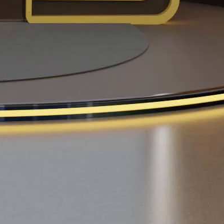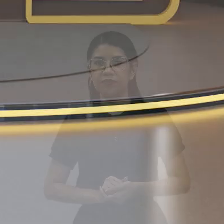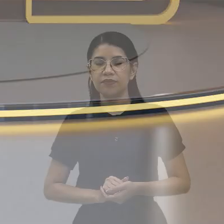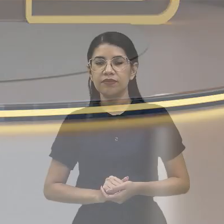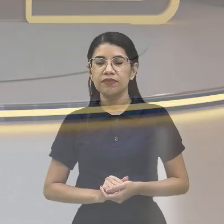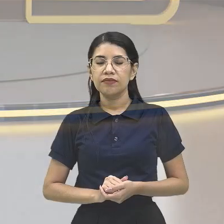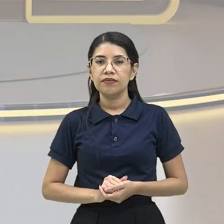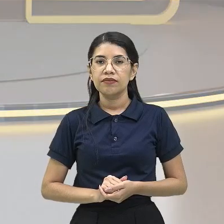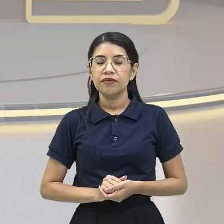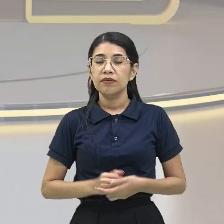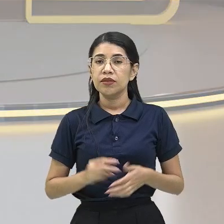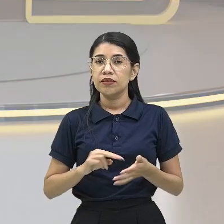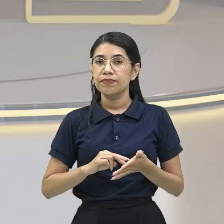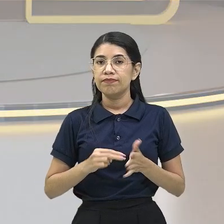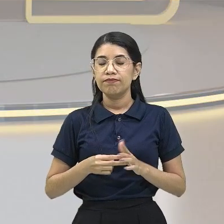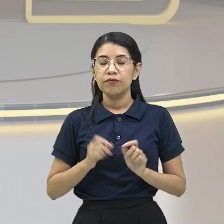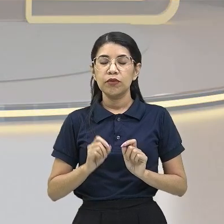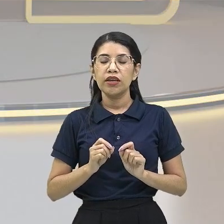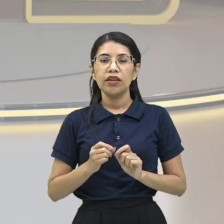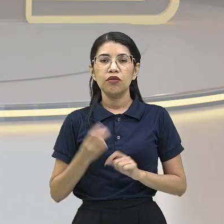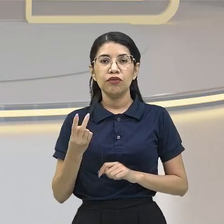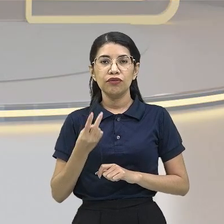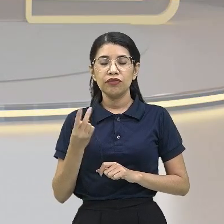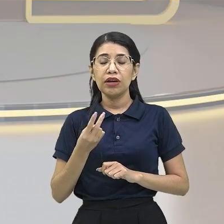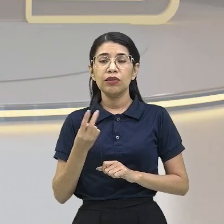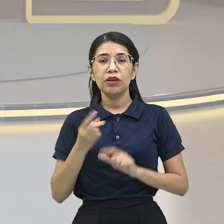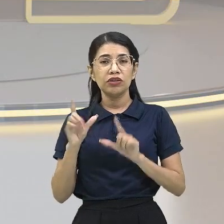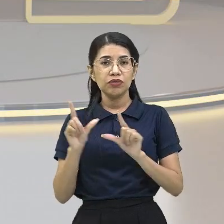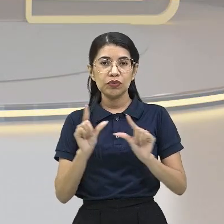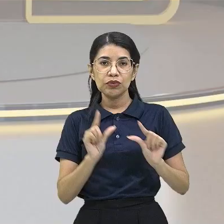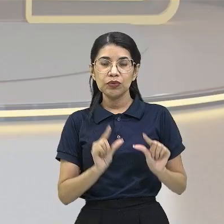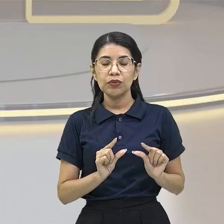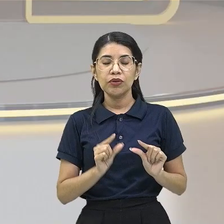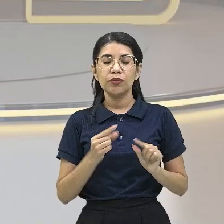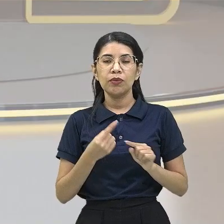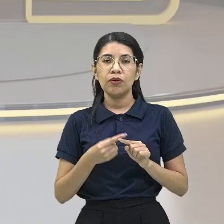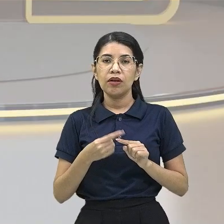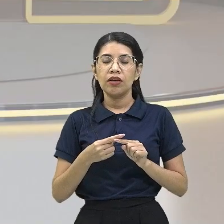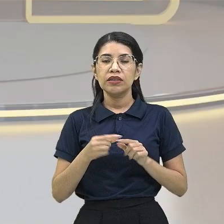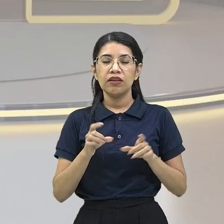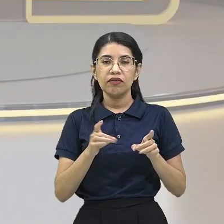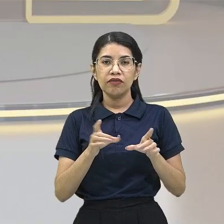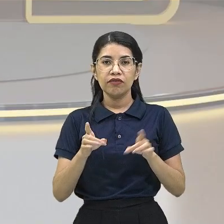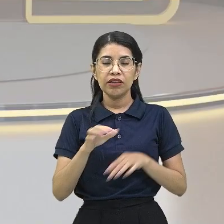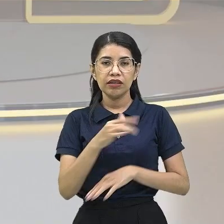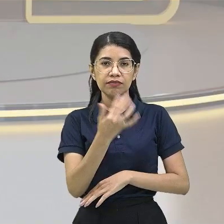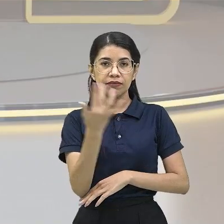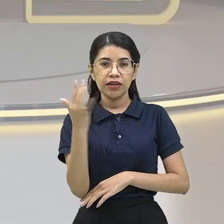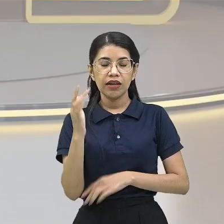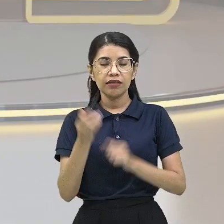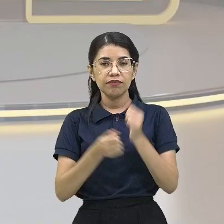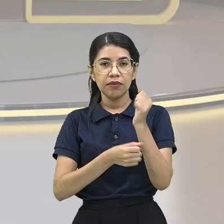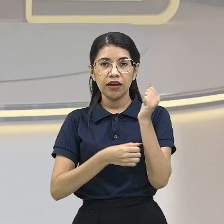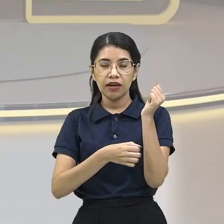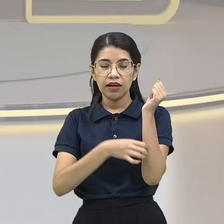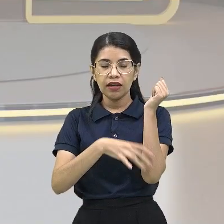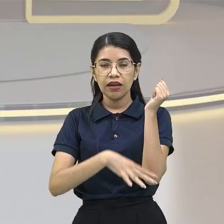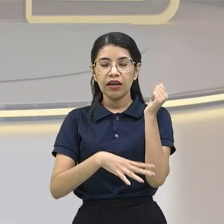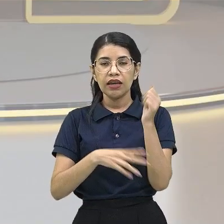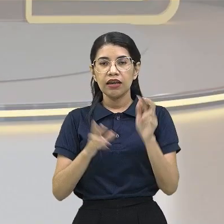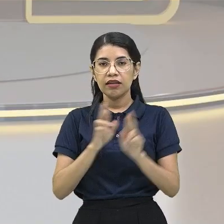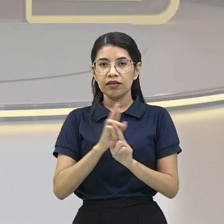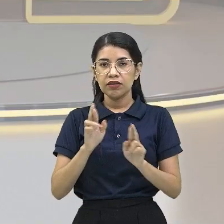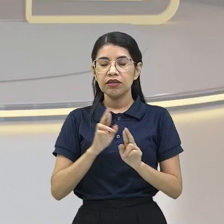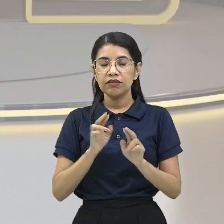preços, tá, no mercado internacional da borracha, quebrando a economia, então, nesse momento, da Amazônia relacionada à